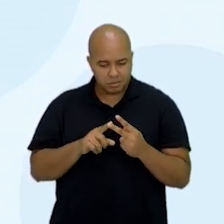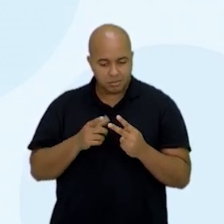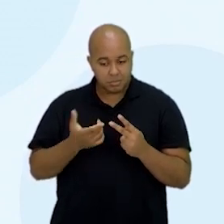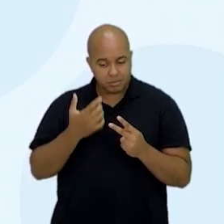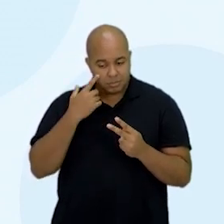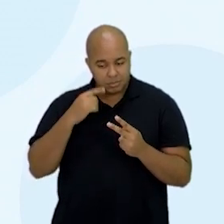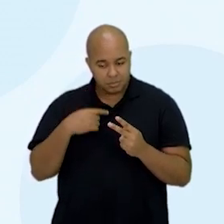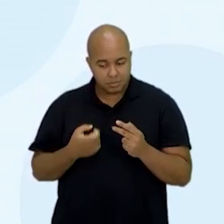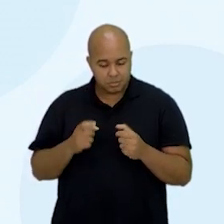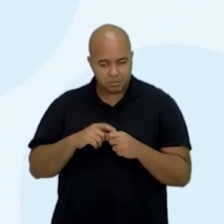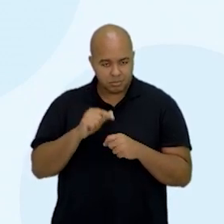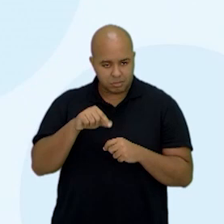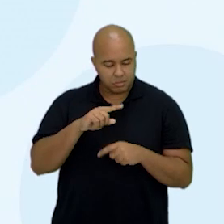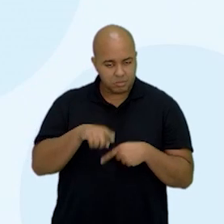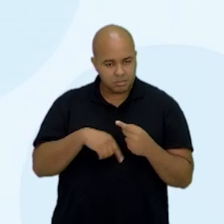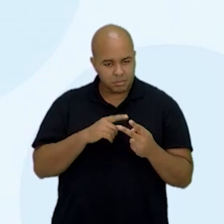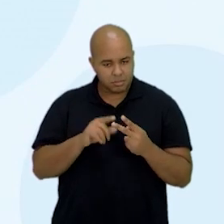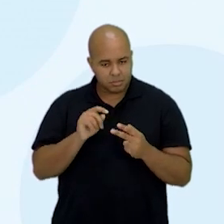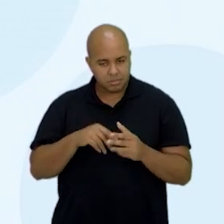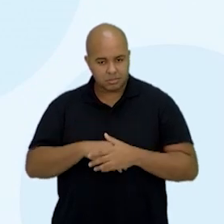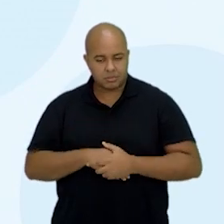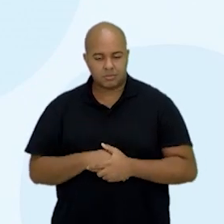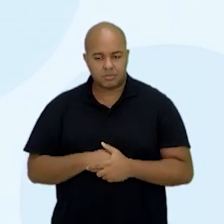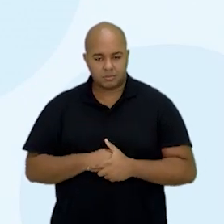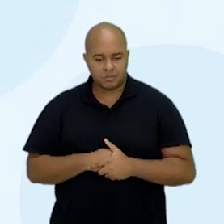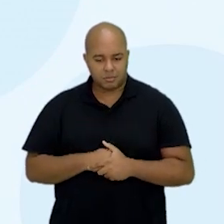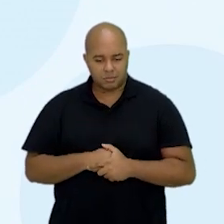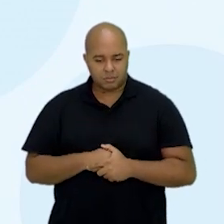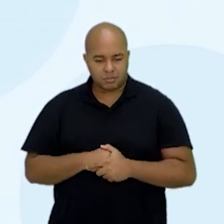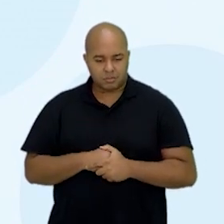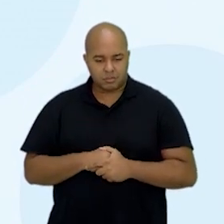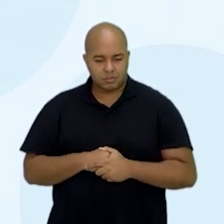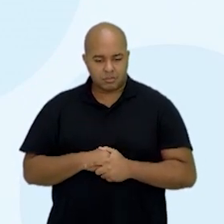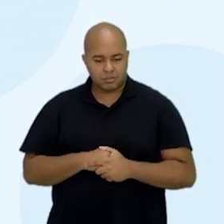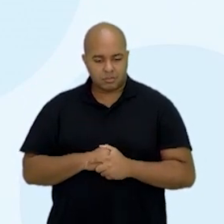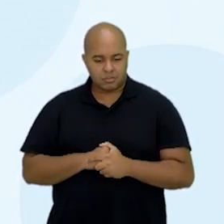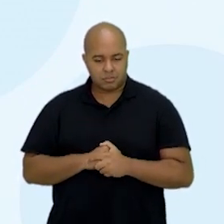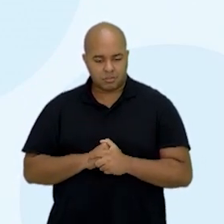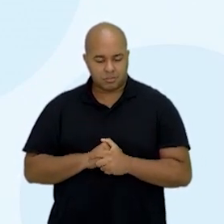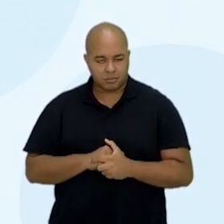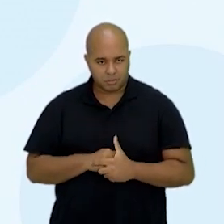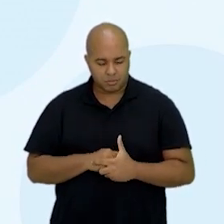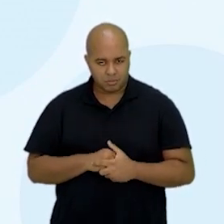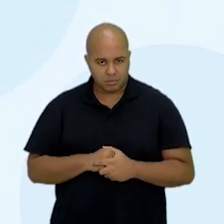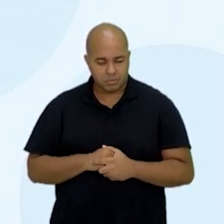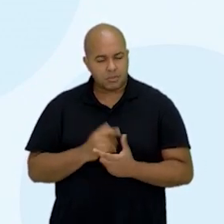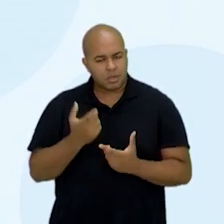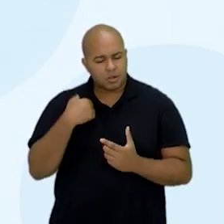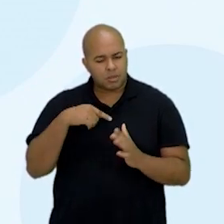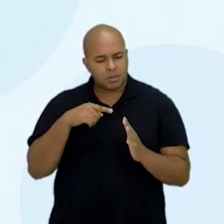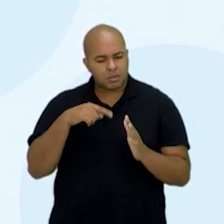a gente volta um pouquinho aqui eu passo a segunda vamos lá lê você nem tá em hora de ouvir